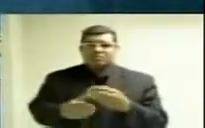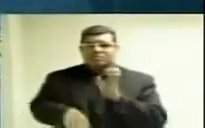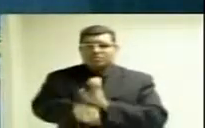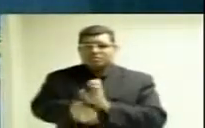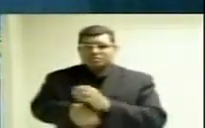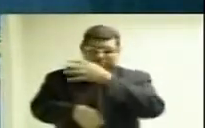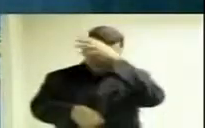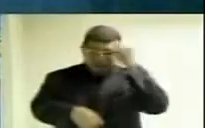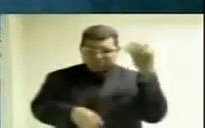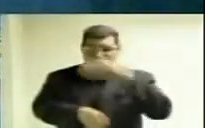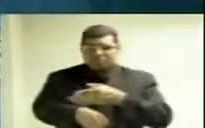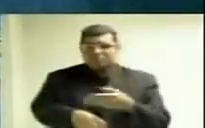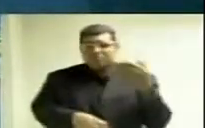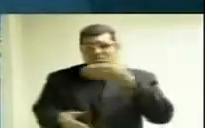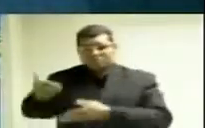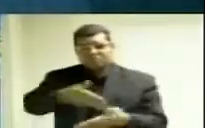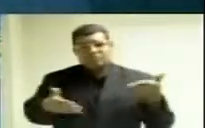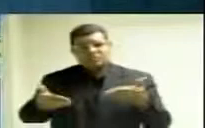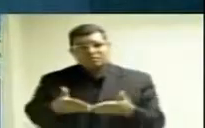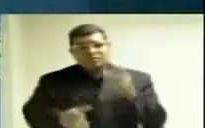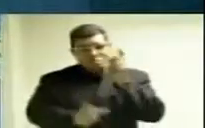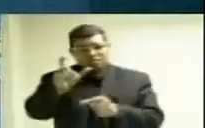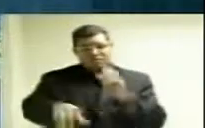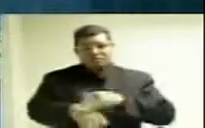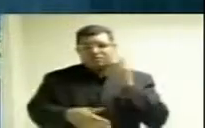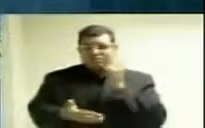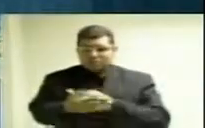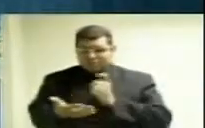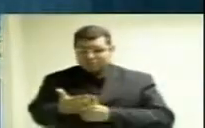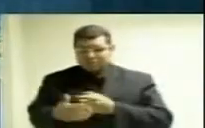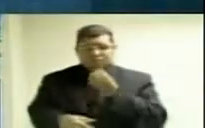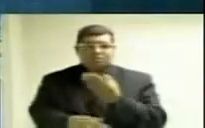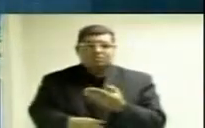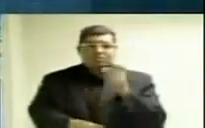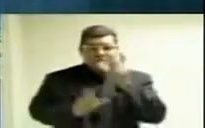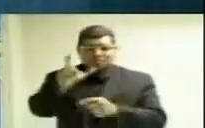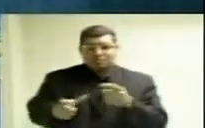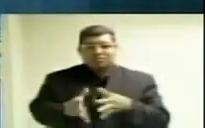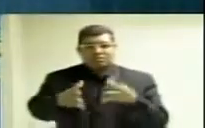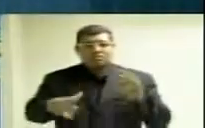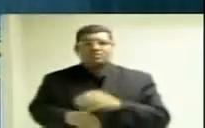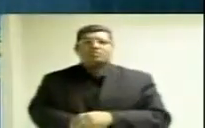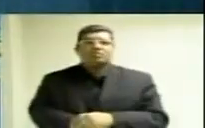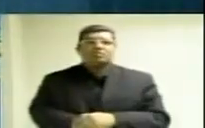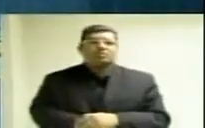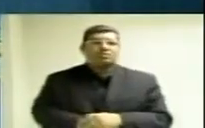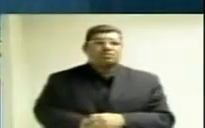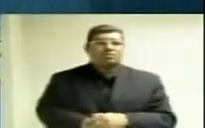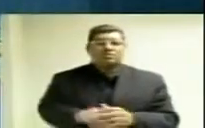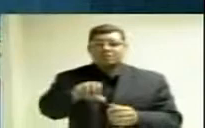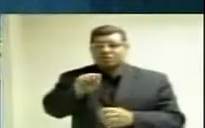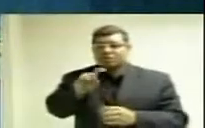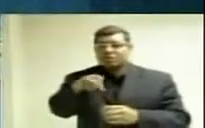o Estado do Amazonas repercute da forma mais dura possível. Da forma mais dura possível. O